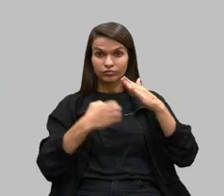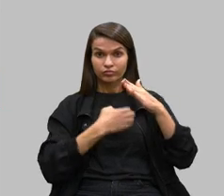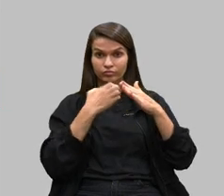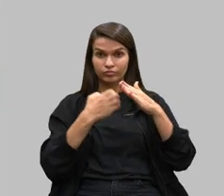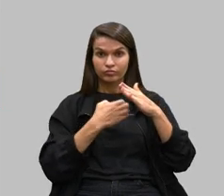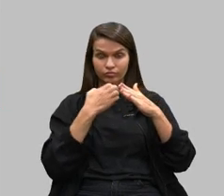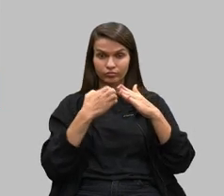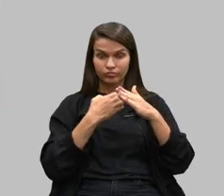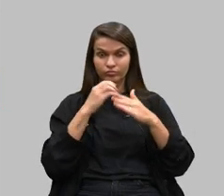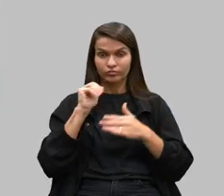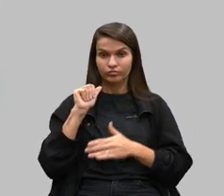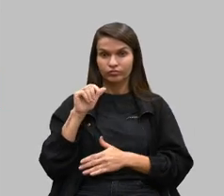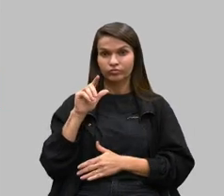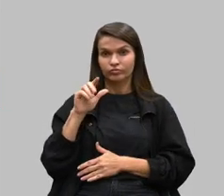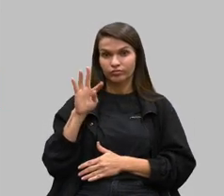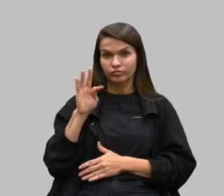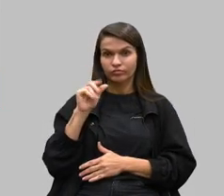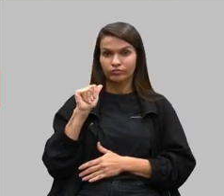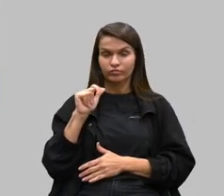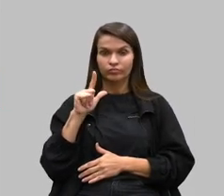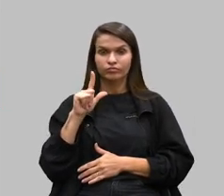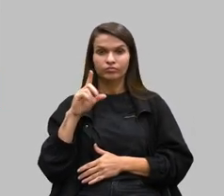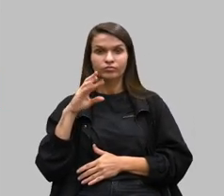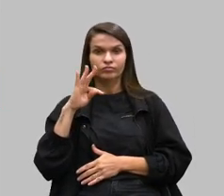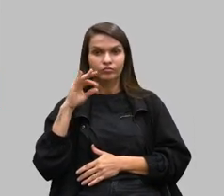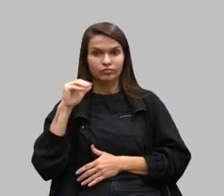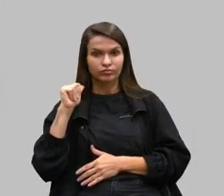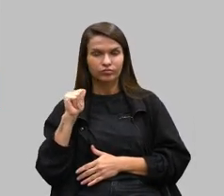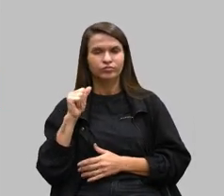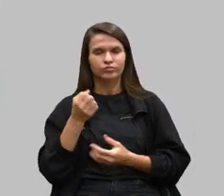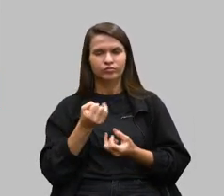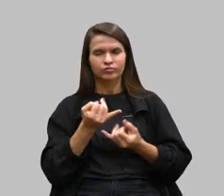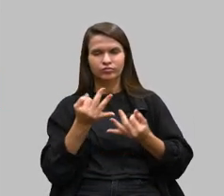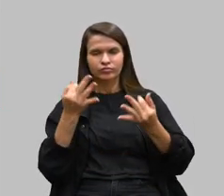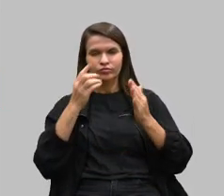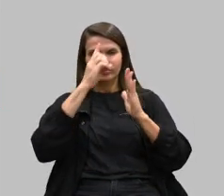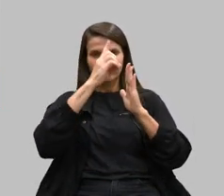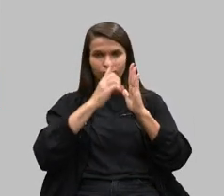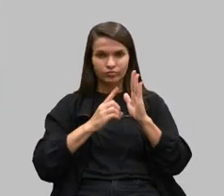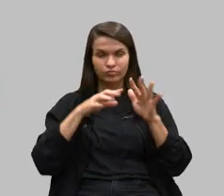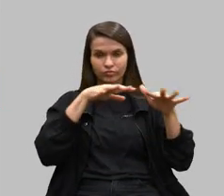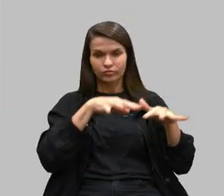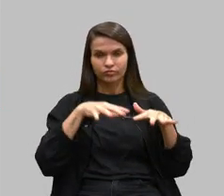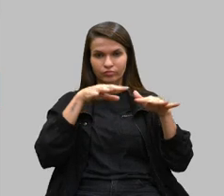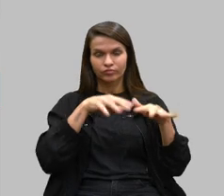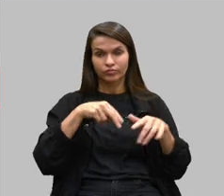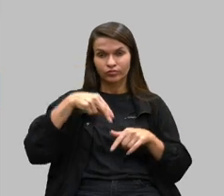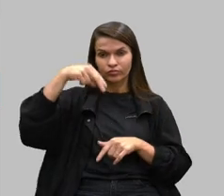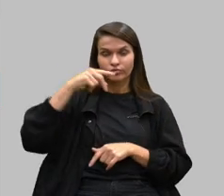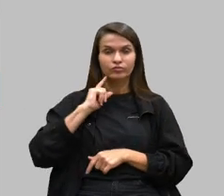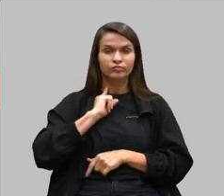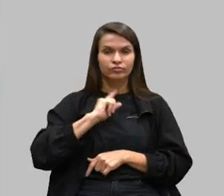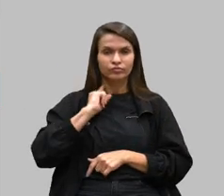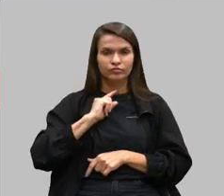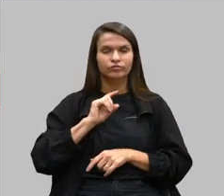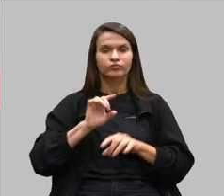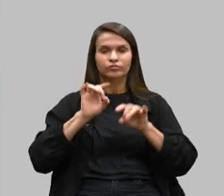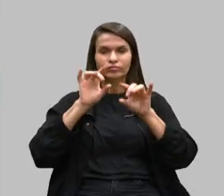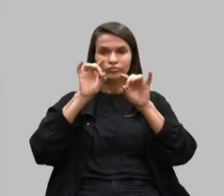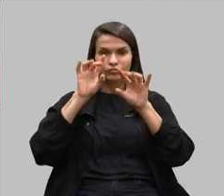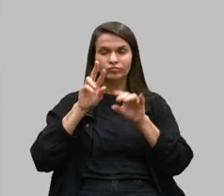Atlântica ela tem a maioria dos direitos minerários no norte de Minas especialmente em Rio Pardo de